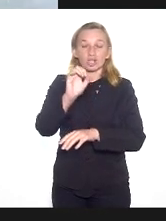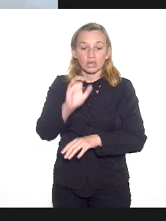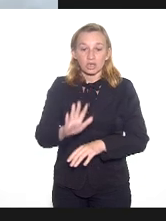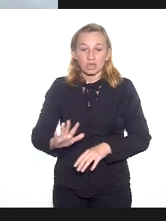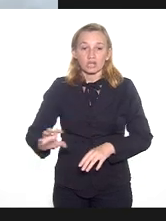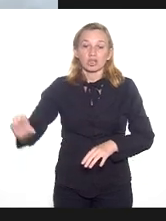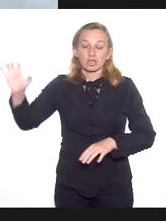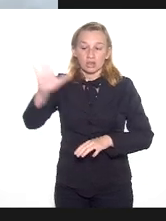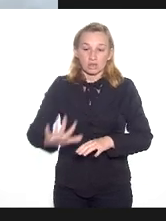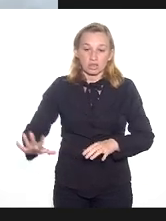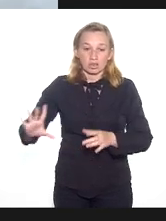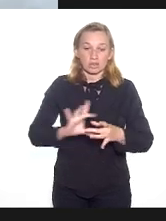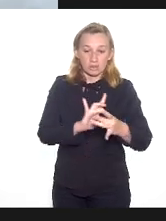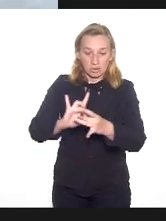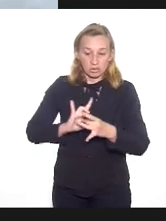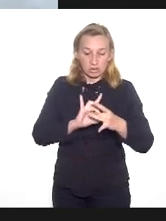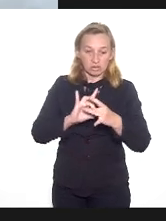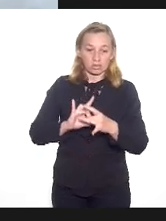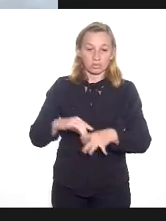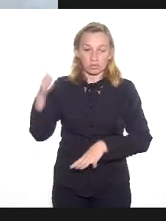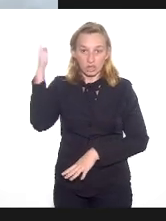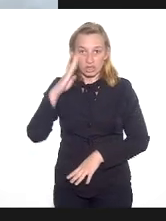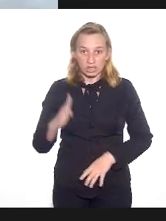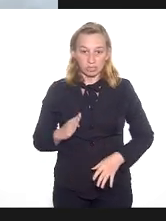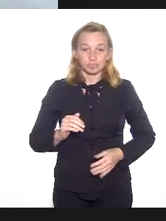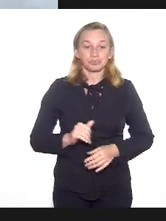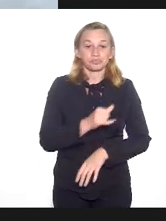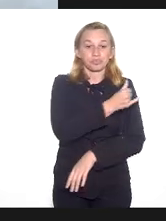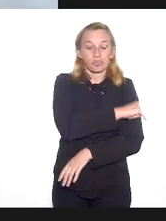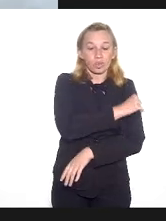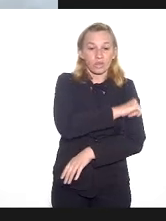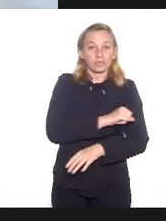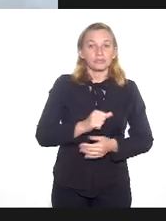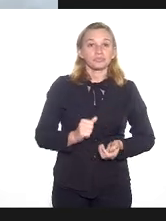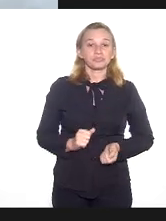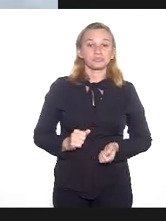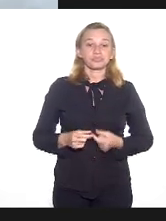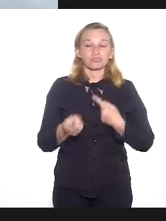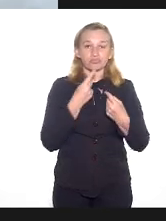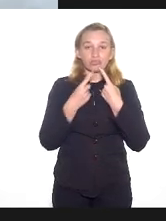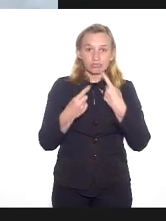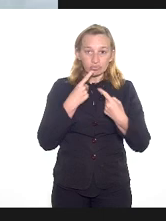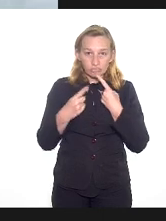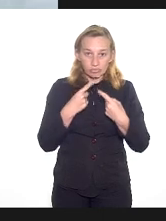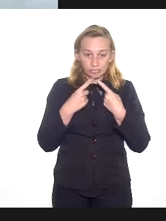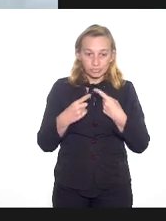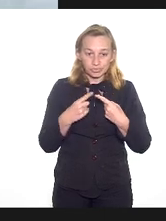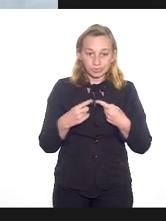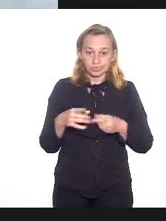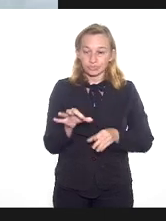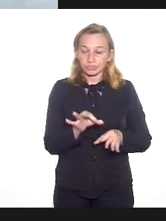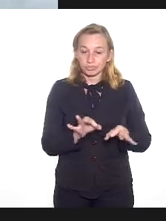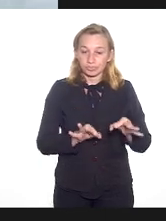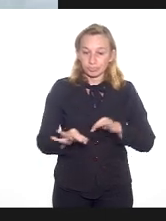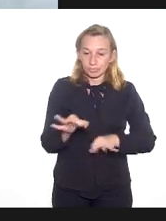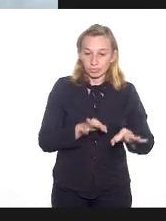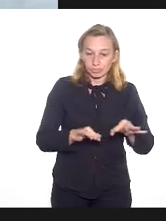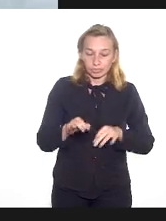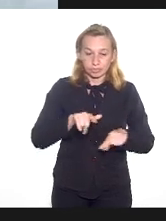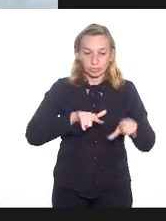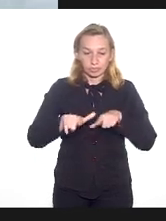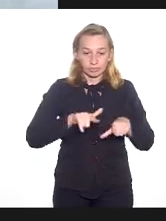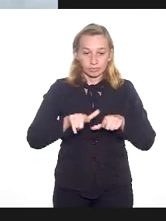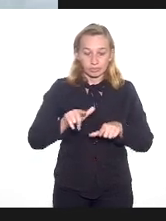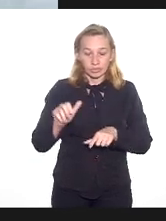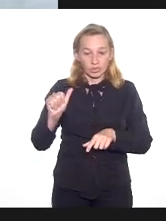à securitização feita no Rio de Janeiro. Na contramão do discutido, as operações com securitização de